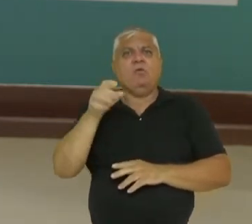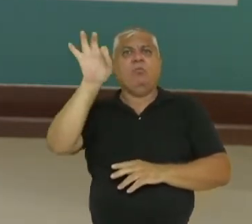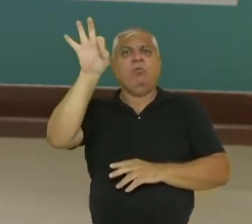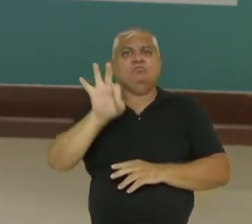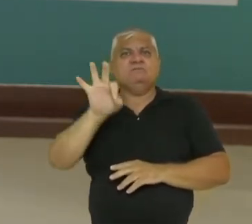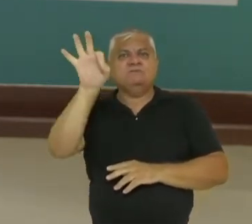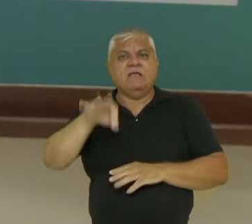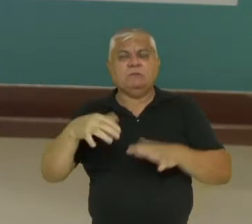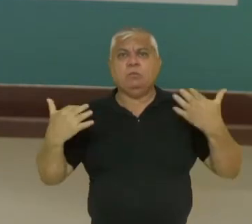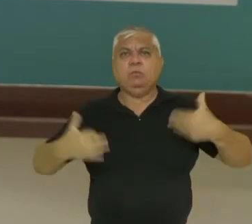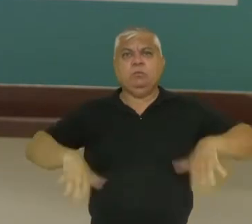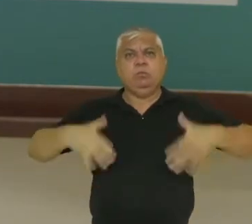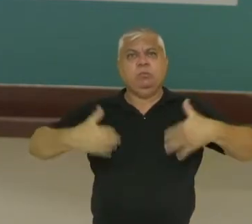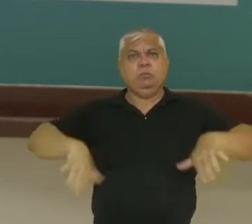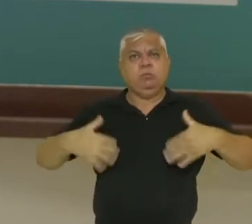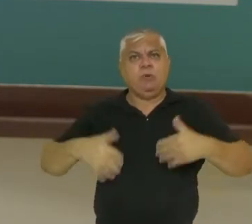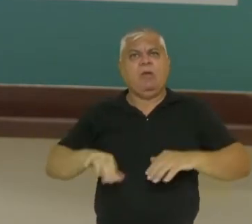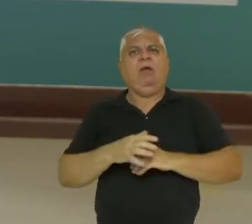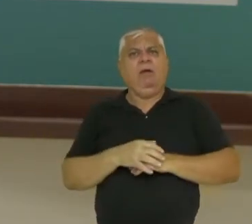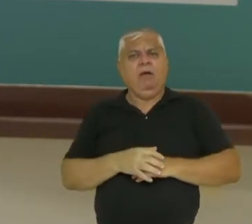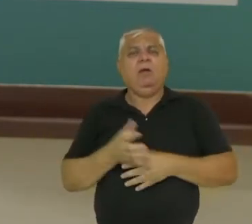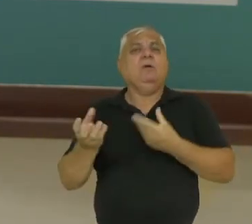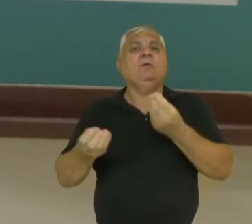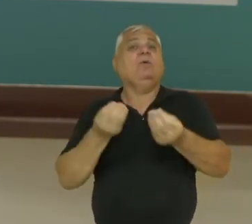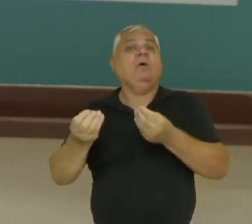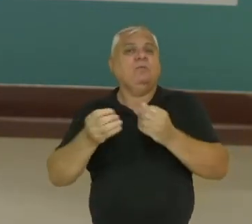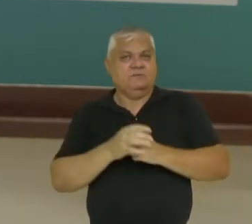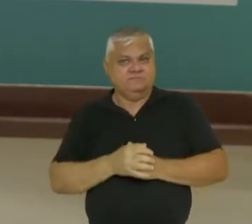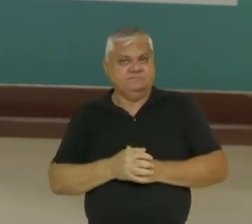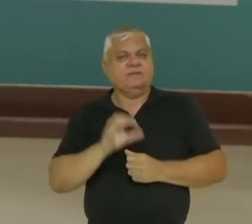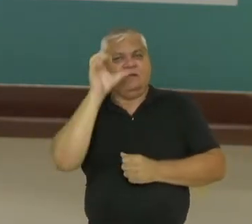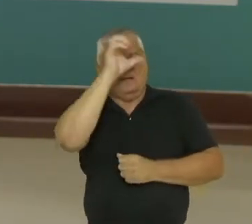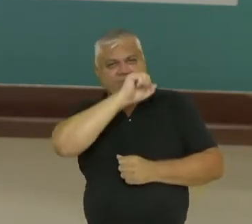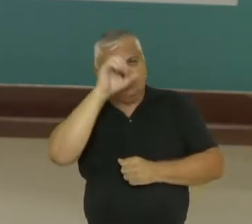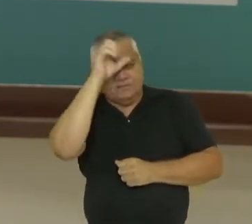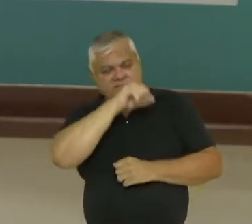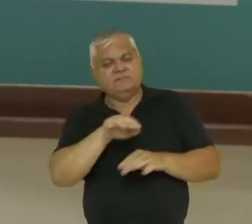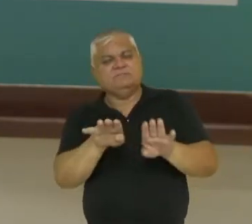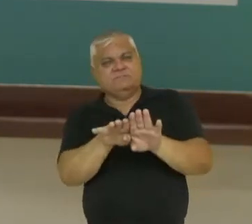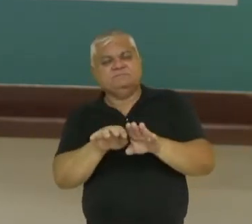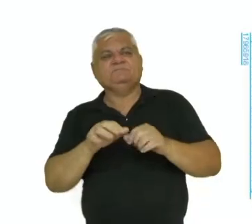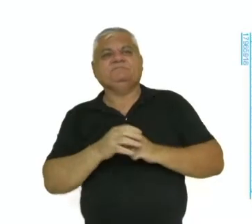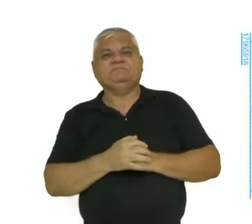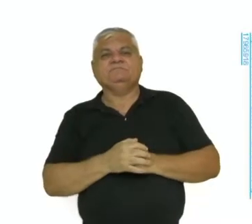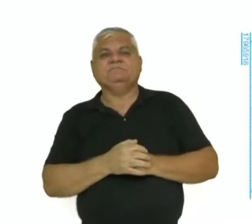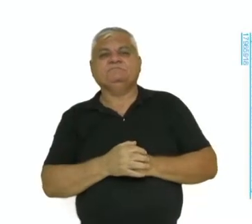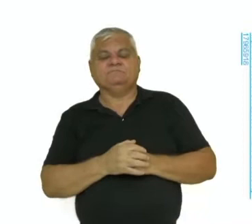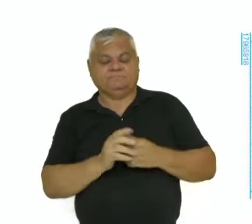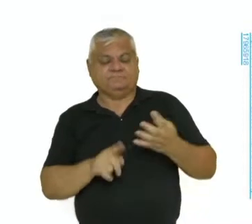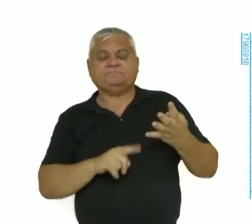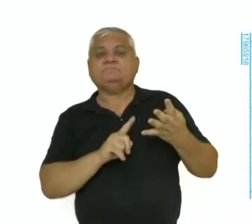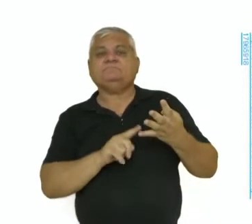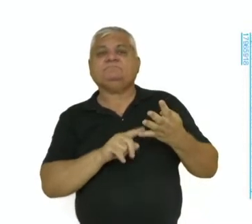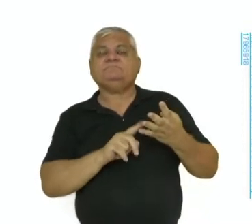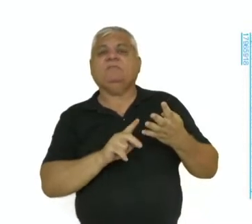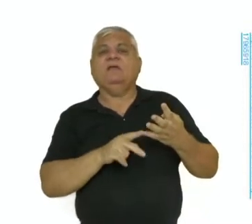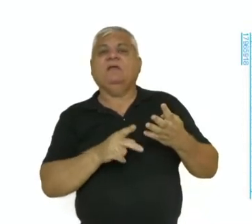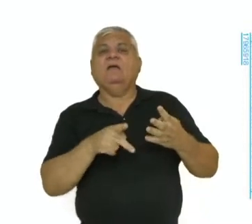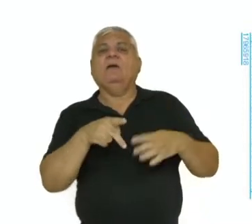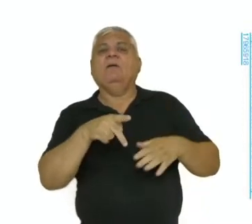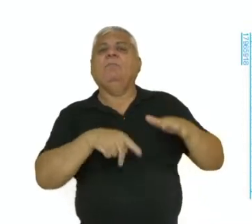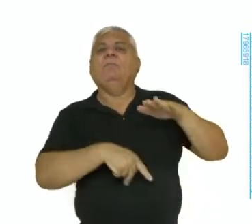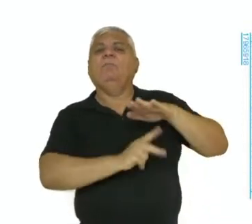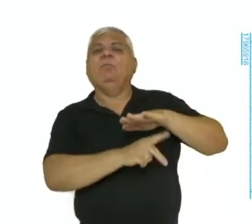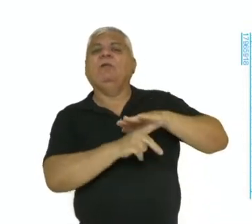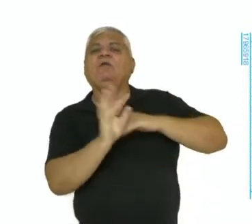90.000%, gente. Isso é muita coisa. Mas como lidar com essas ações? Nós vamos falar sobre isso. Como poupar para o futuro sem abrir mão dos